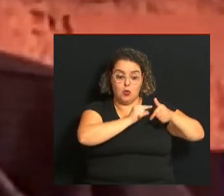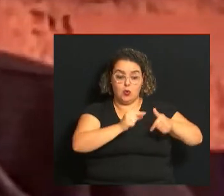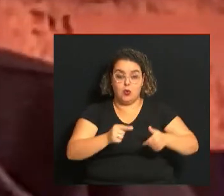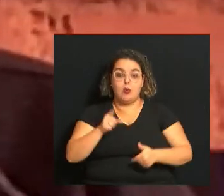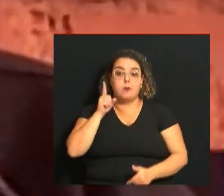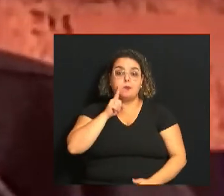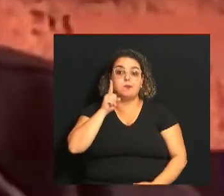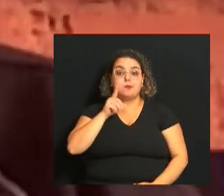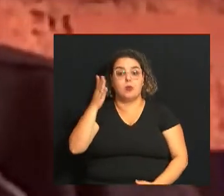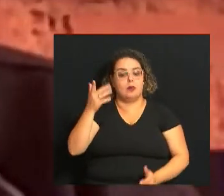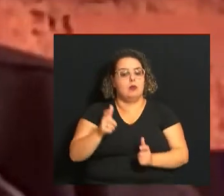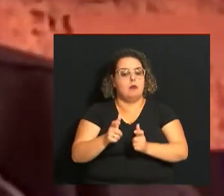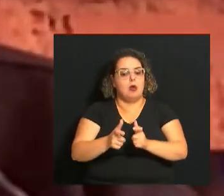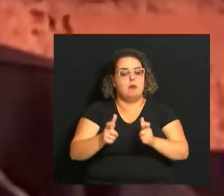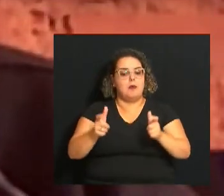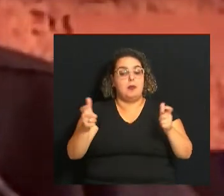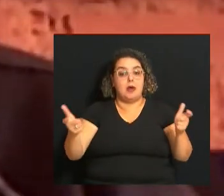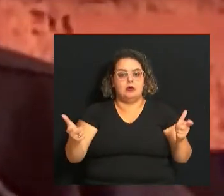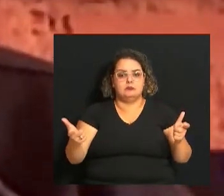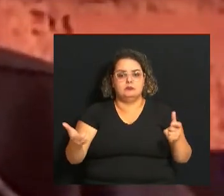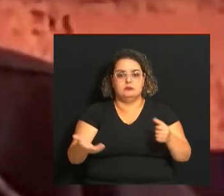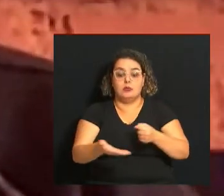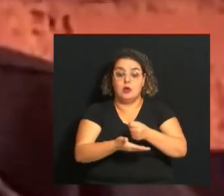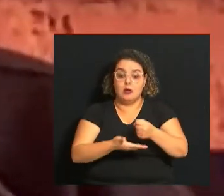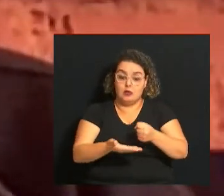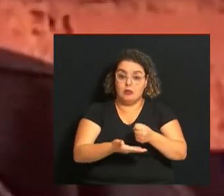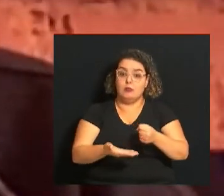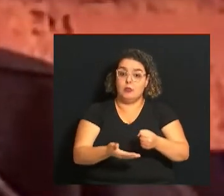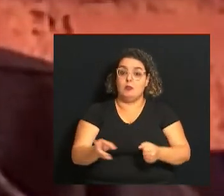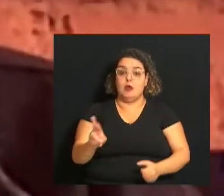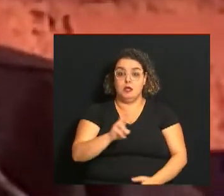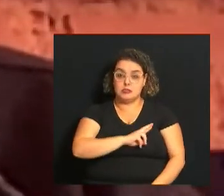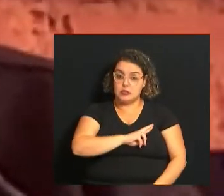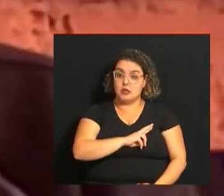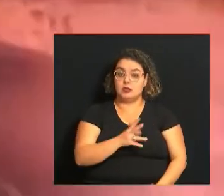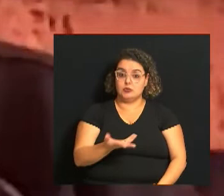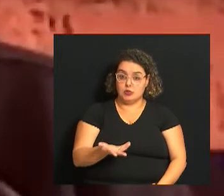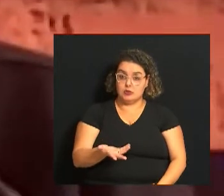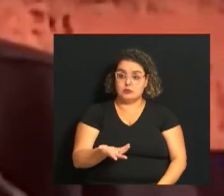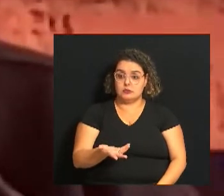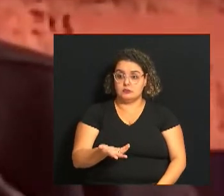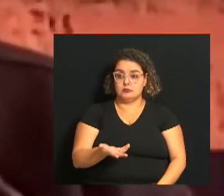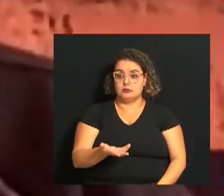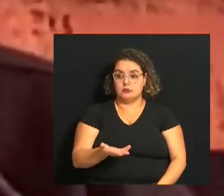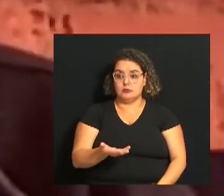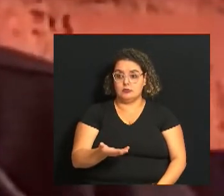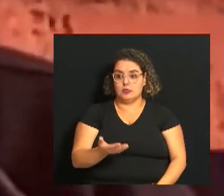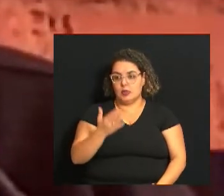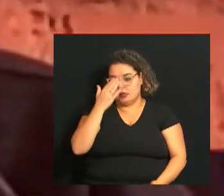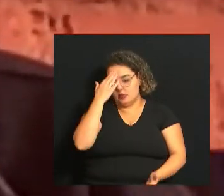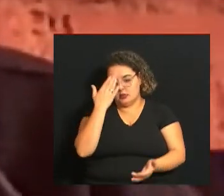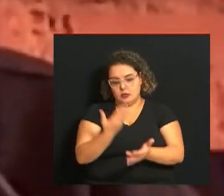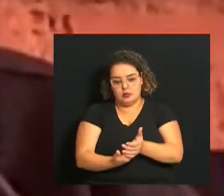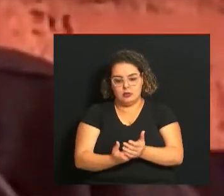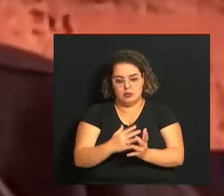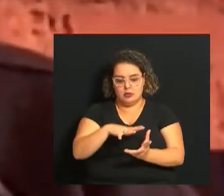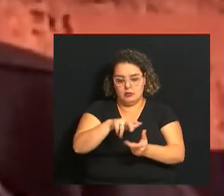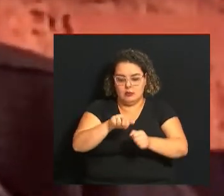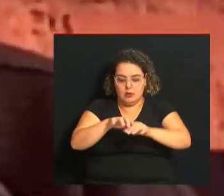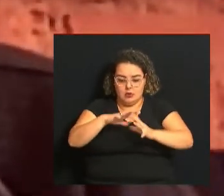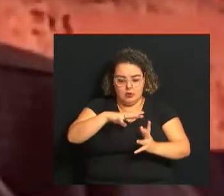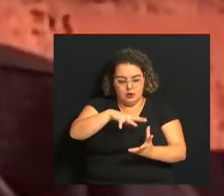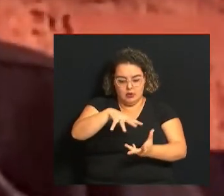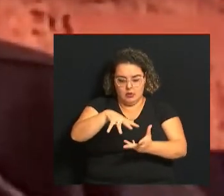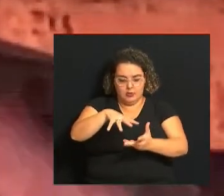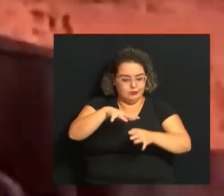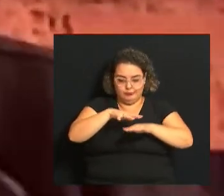e ele tem um fundamento religioso. Quer dizer, você acreditar que, sei lá, que a Terra é plana, chega a ser a mesma coisa que